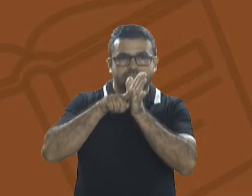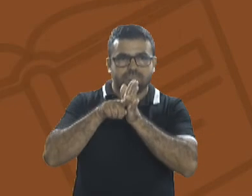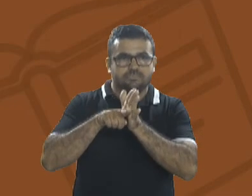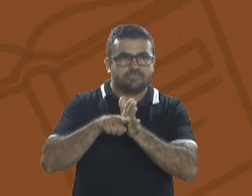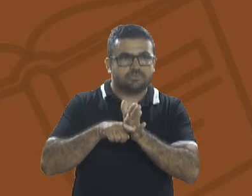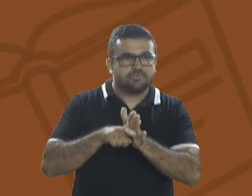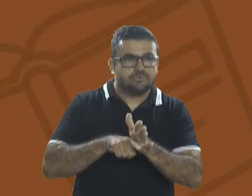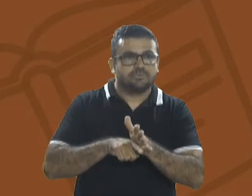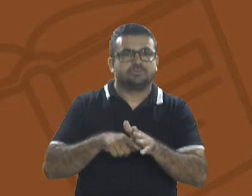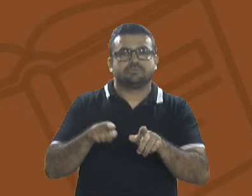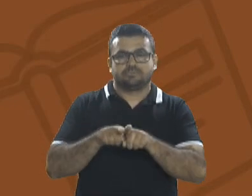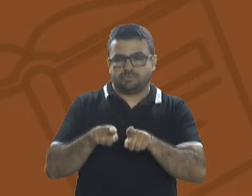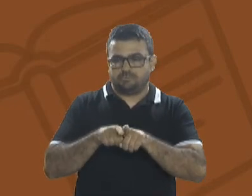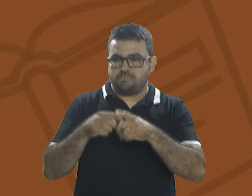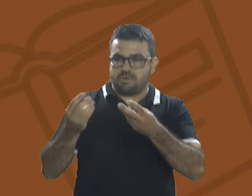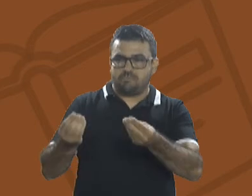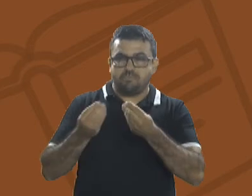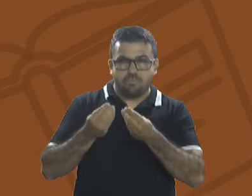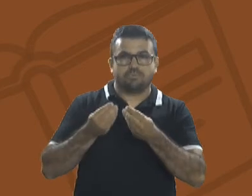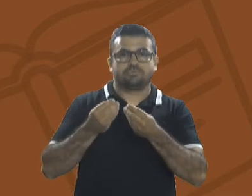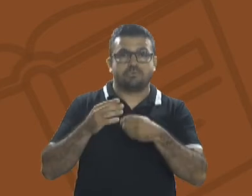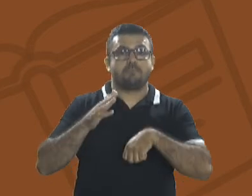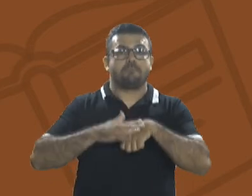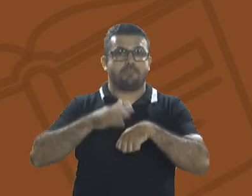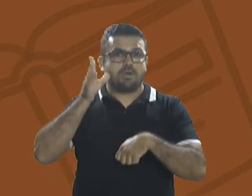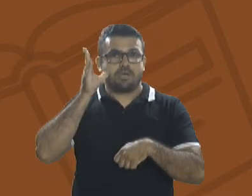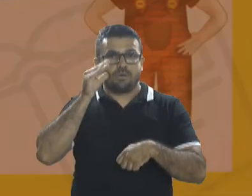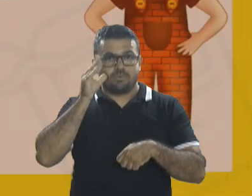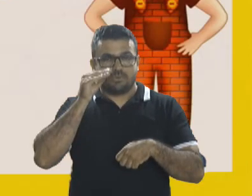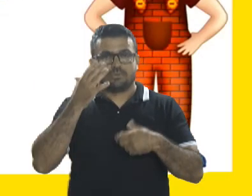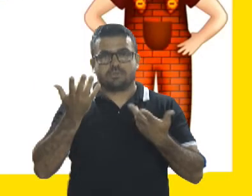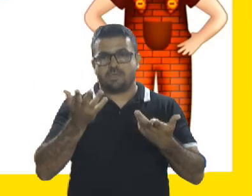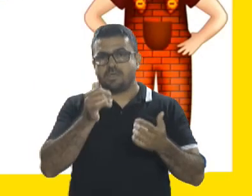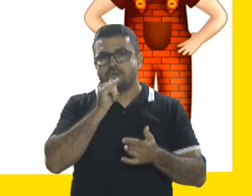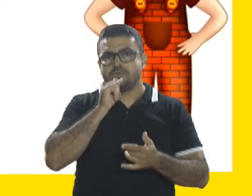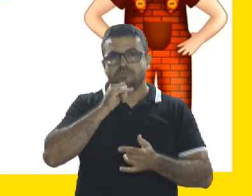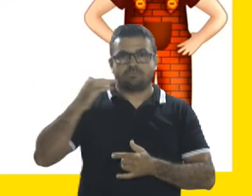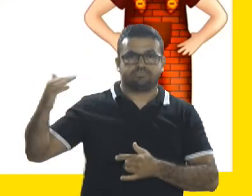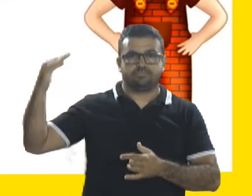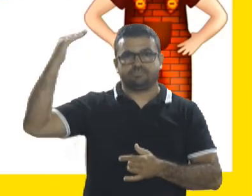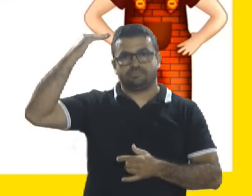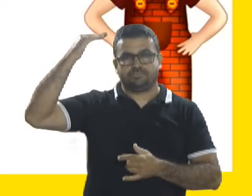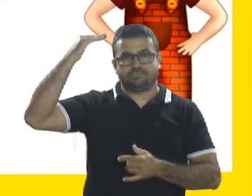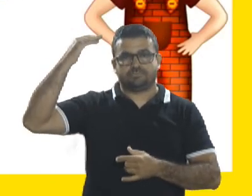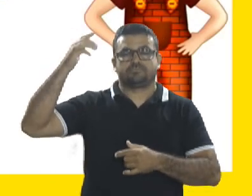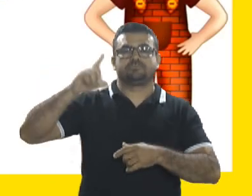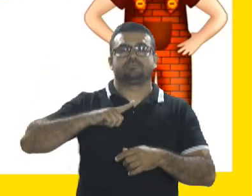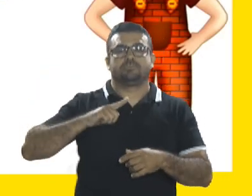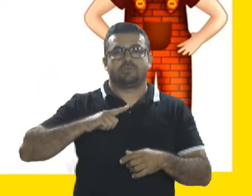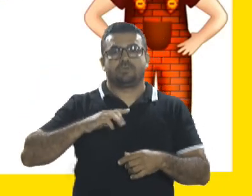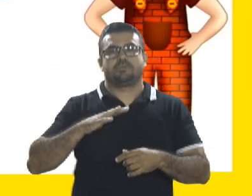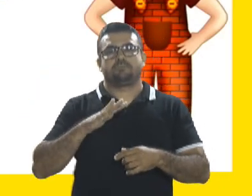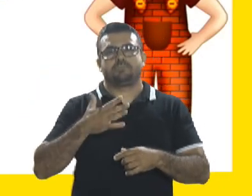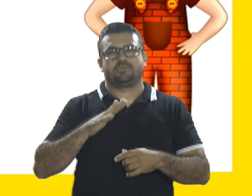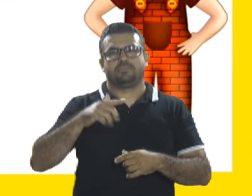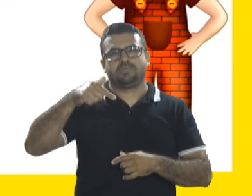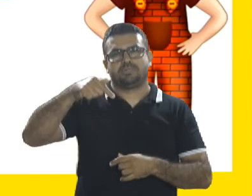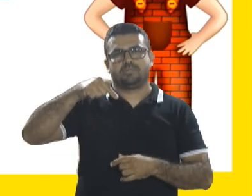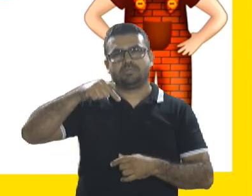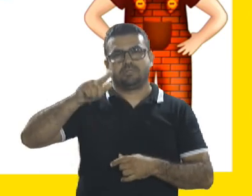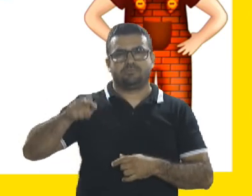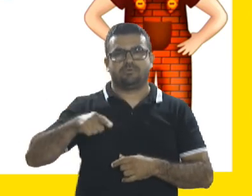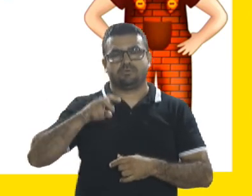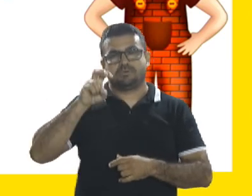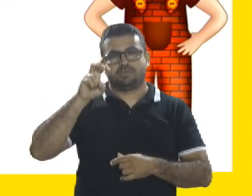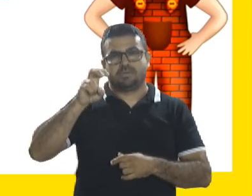Chaminézinho trouxe também mais curiosidade pra gente, ó. Um adulto possui pelo menos 7,5 metros, olha